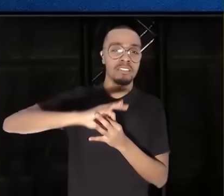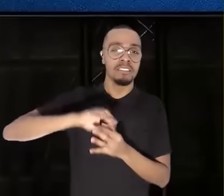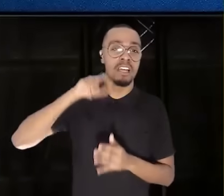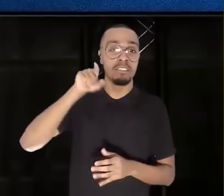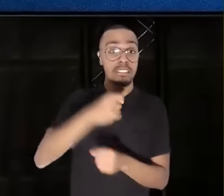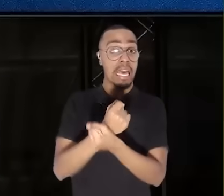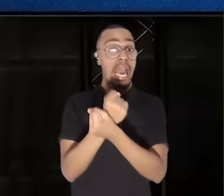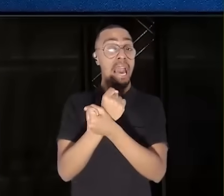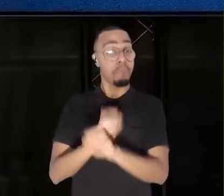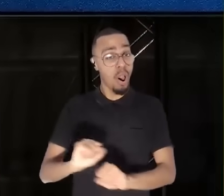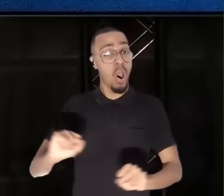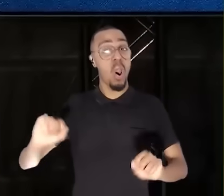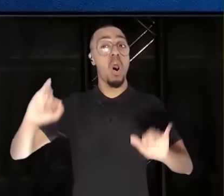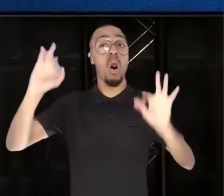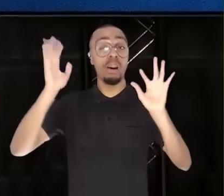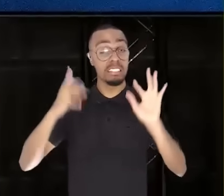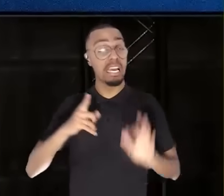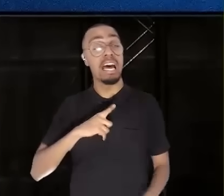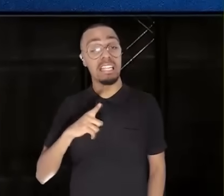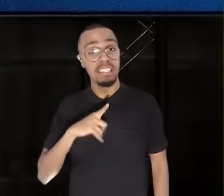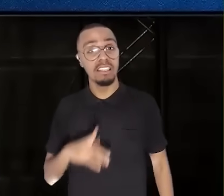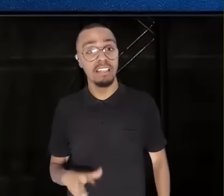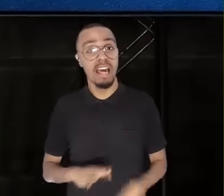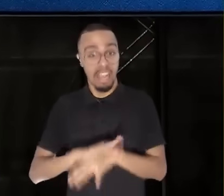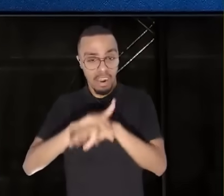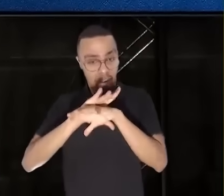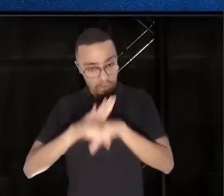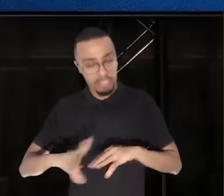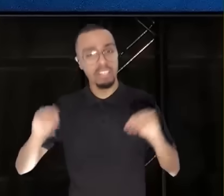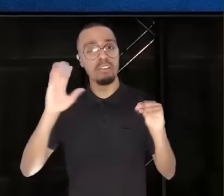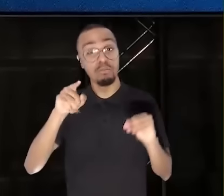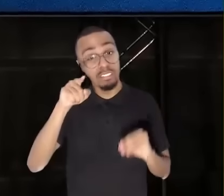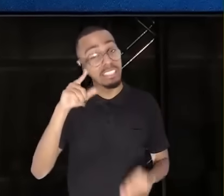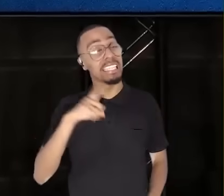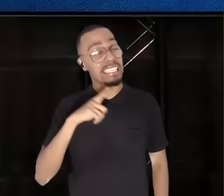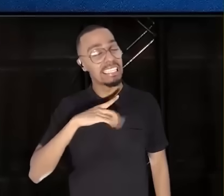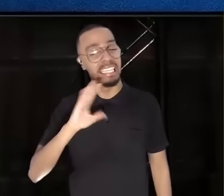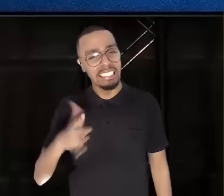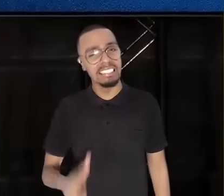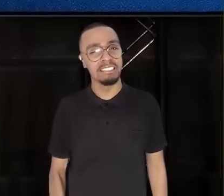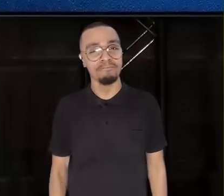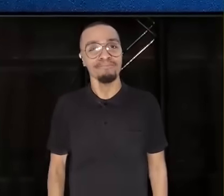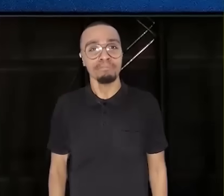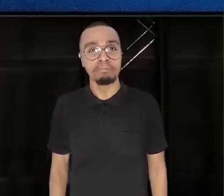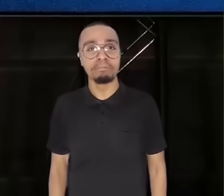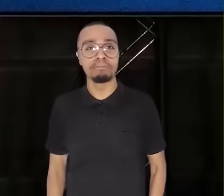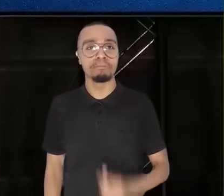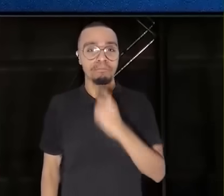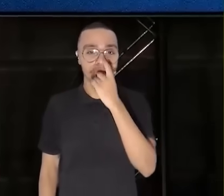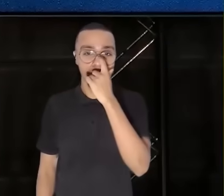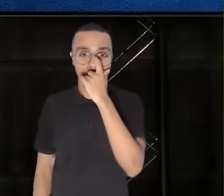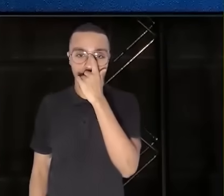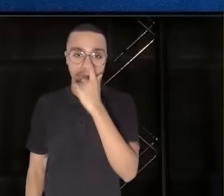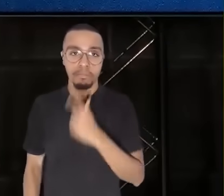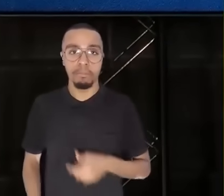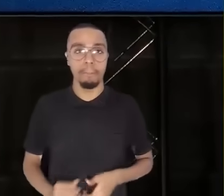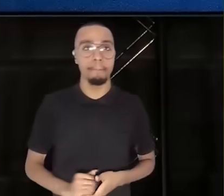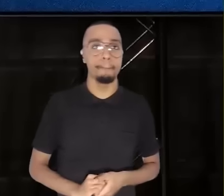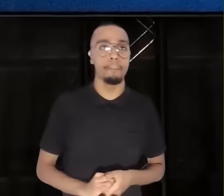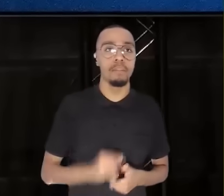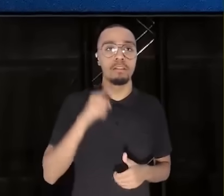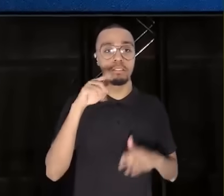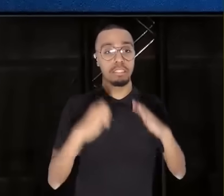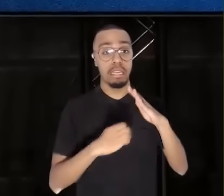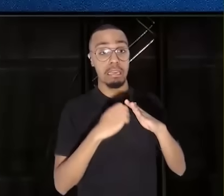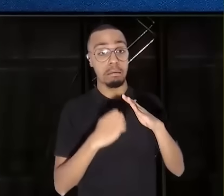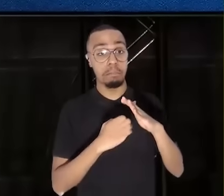libertação já existe, a salvação já existe, o escape para a tua família já existe, essa empresa